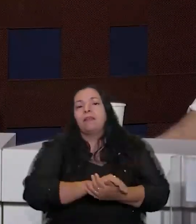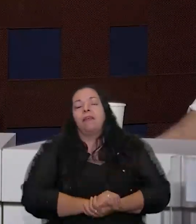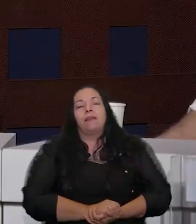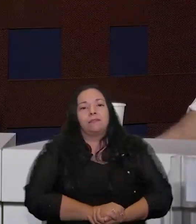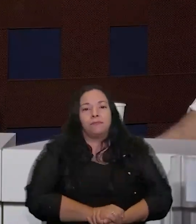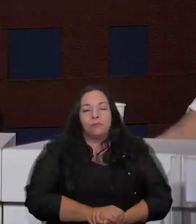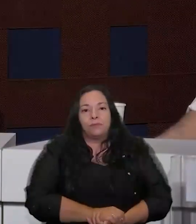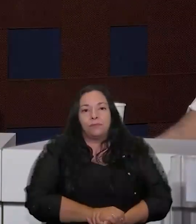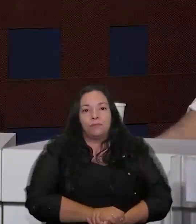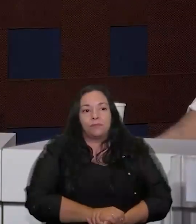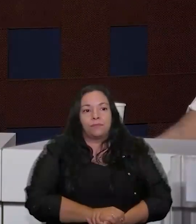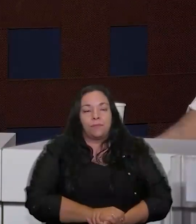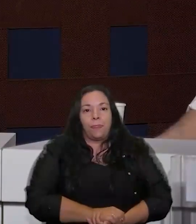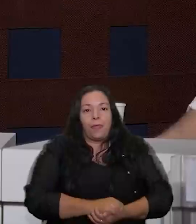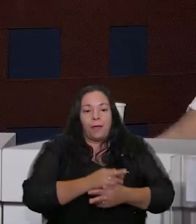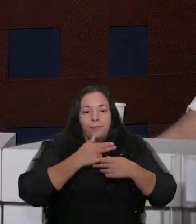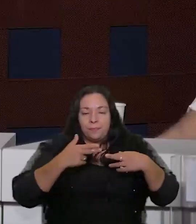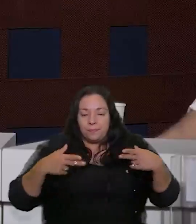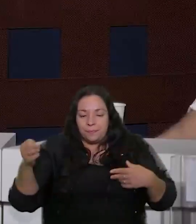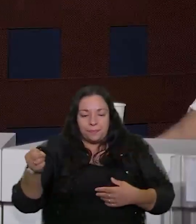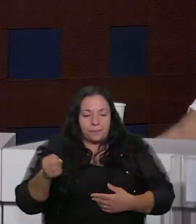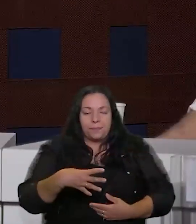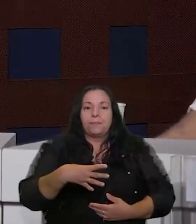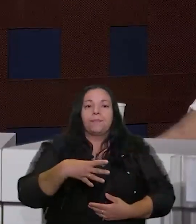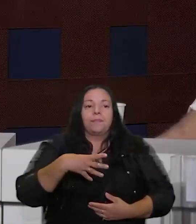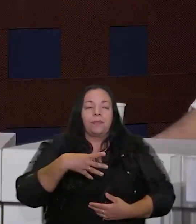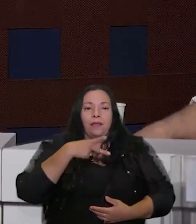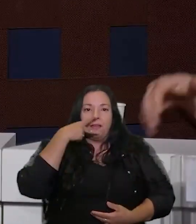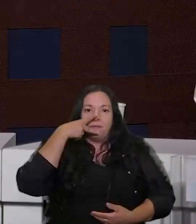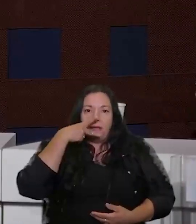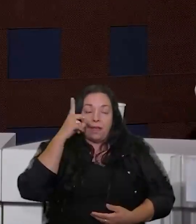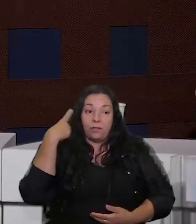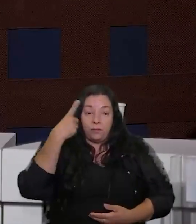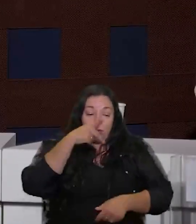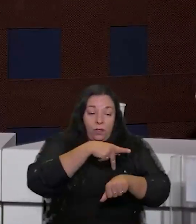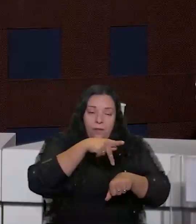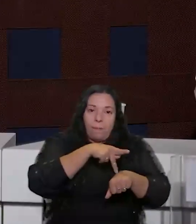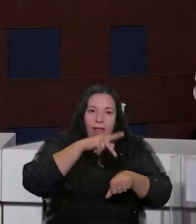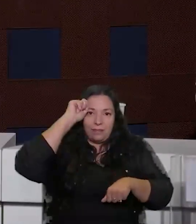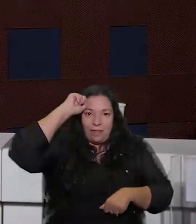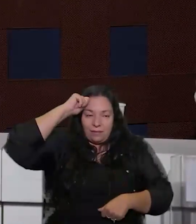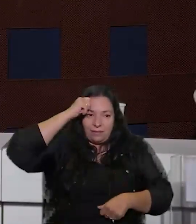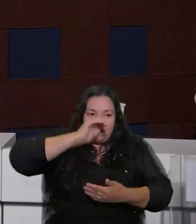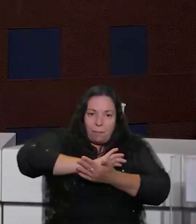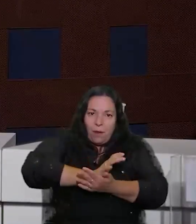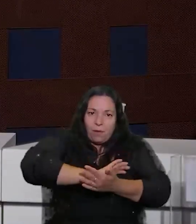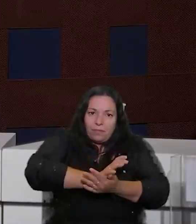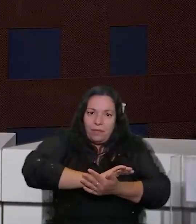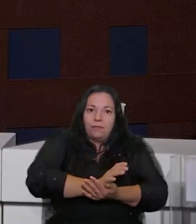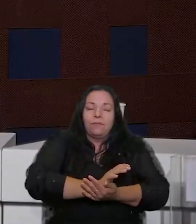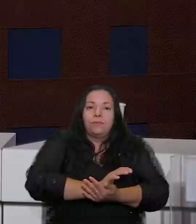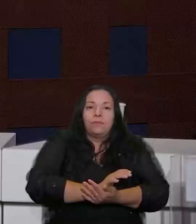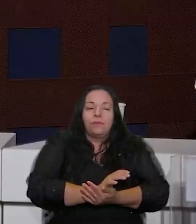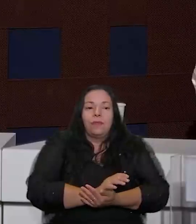completamente inovador, falando do nosso país racista, como conhecemos.